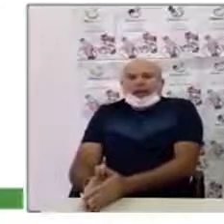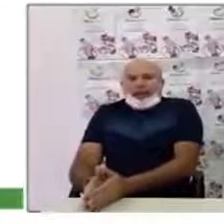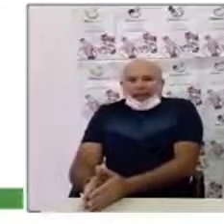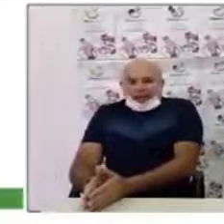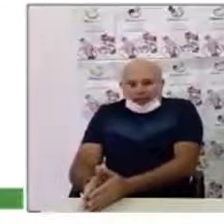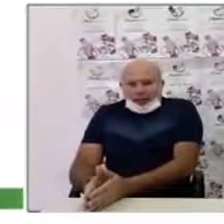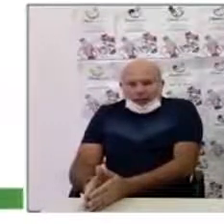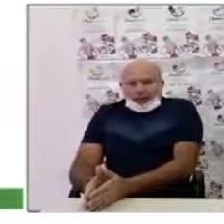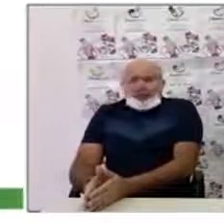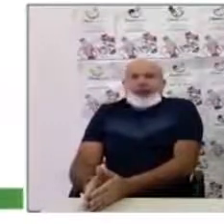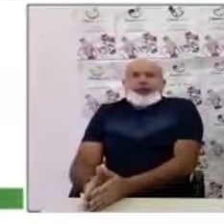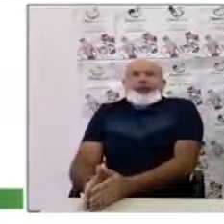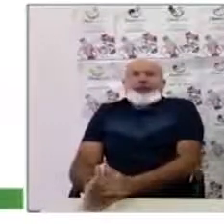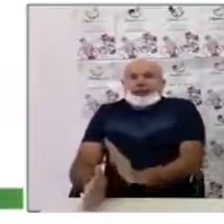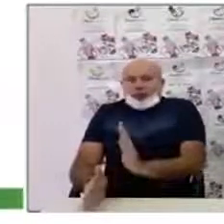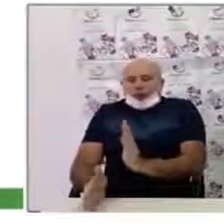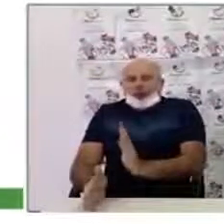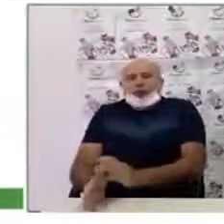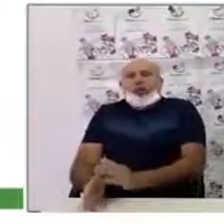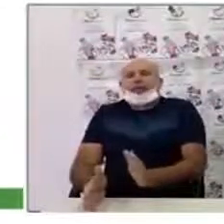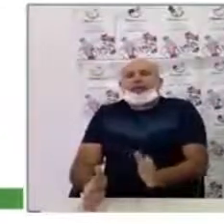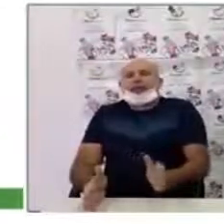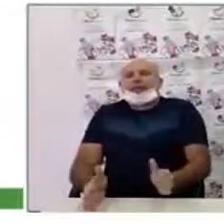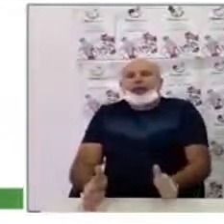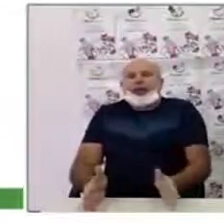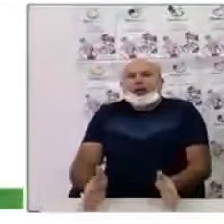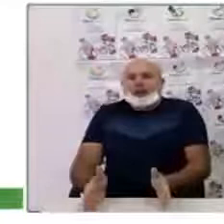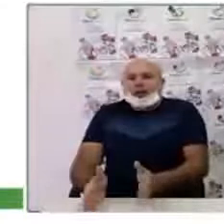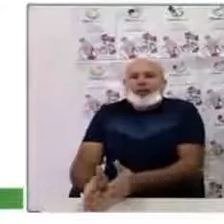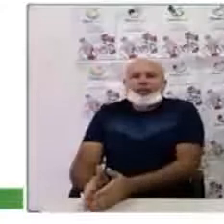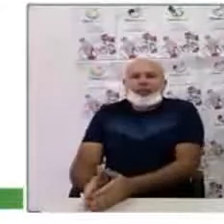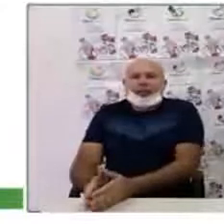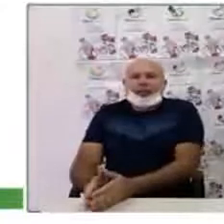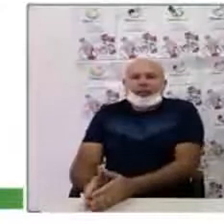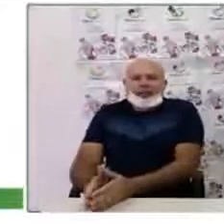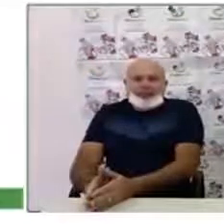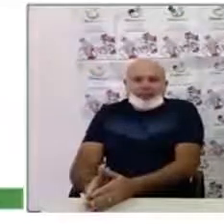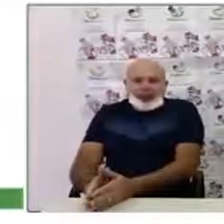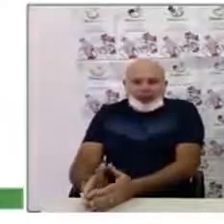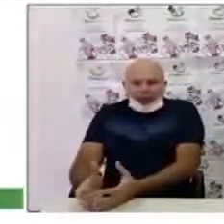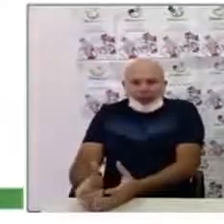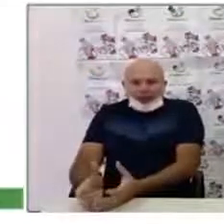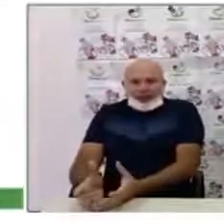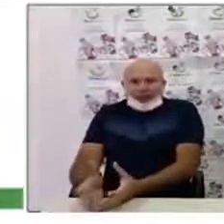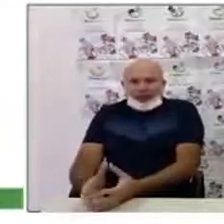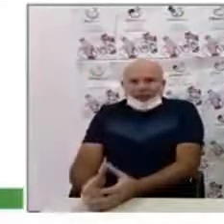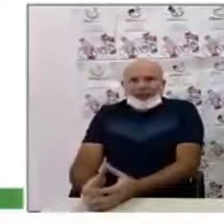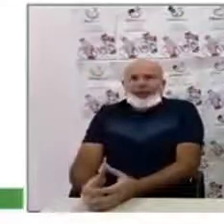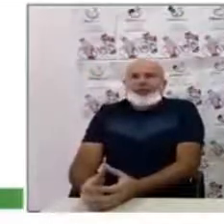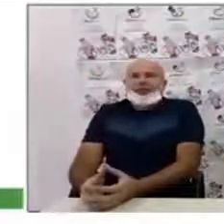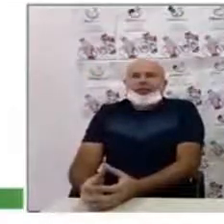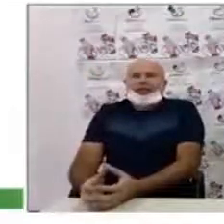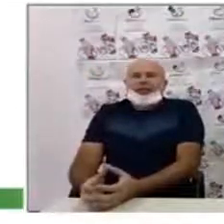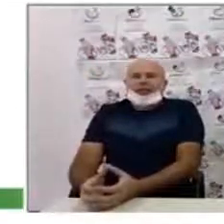cargas negativas, mas continua a ideia de Dalton que o átomo seria maciço, uma esfera maciça, né?